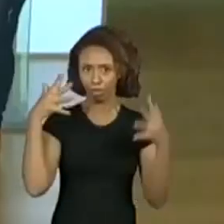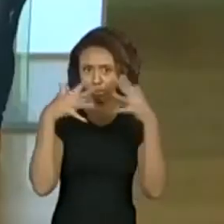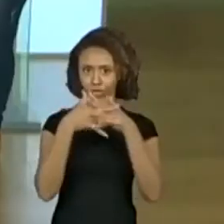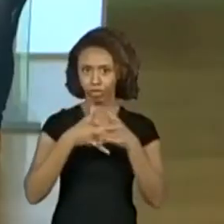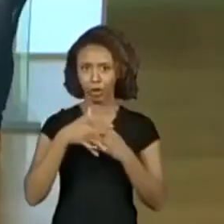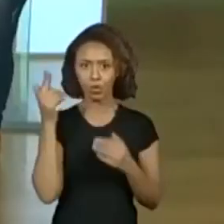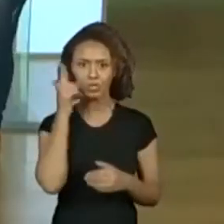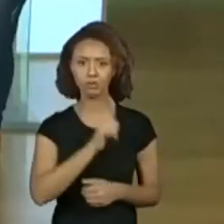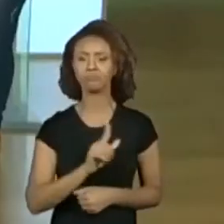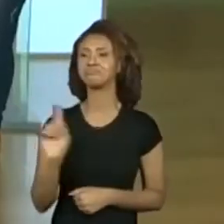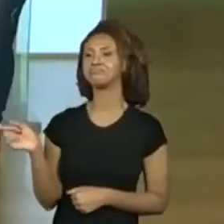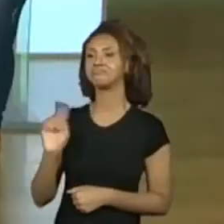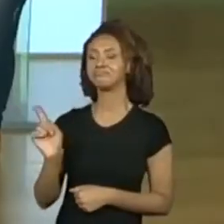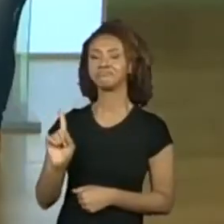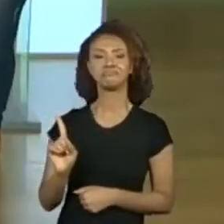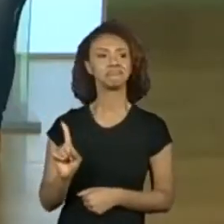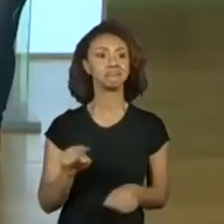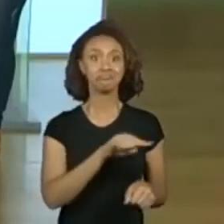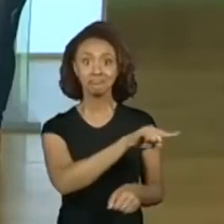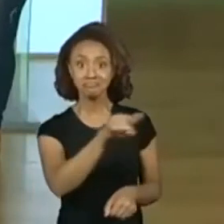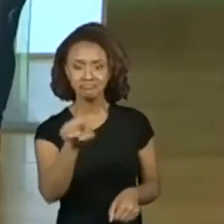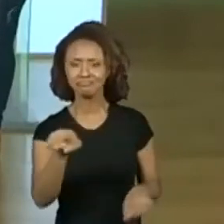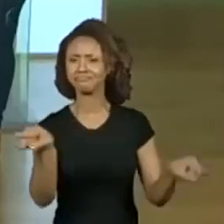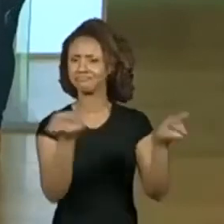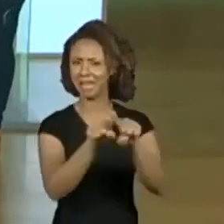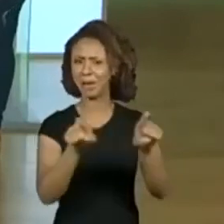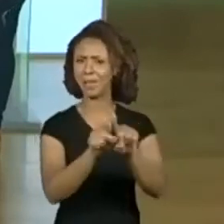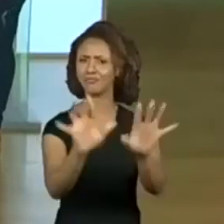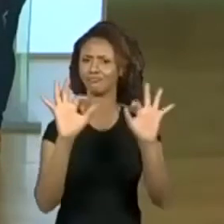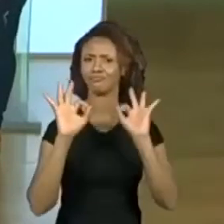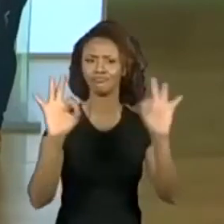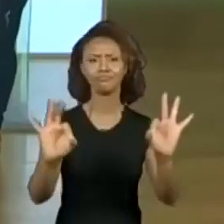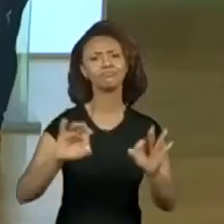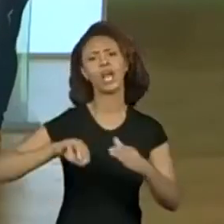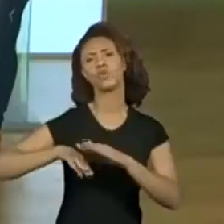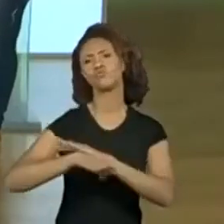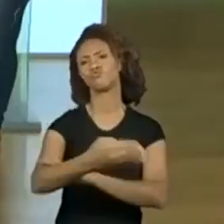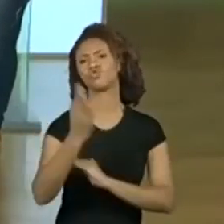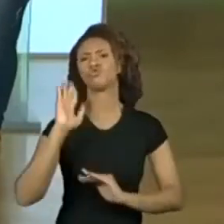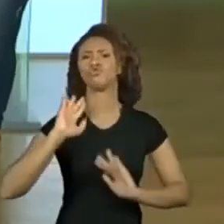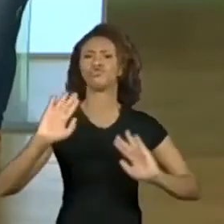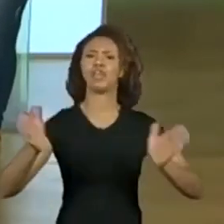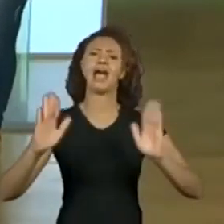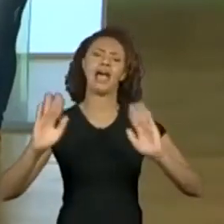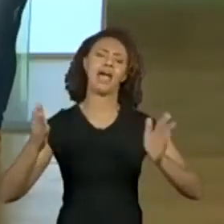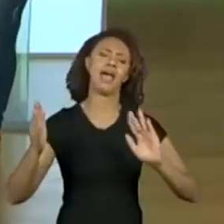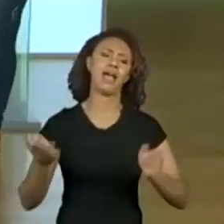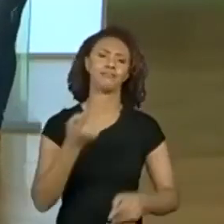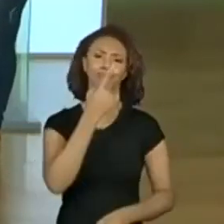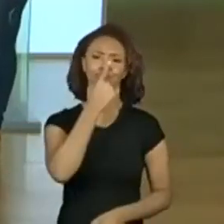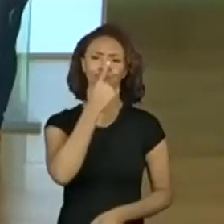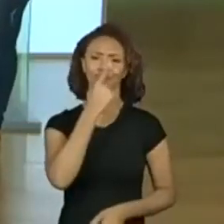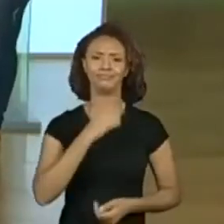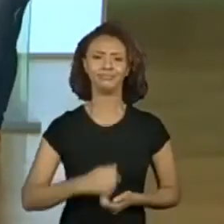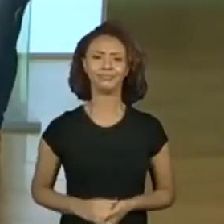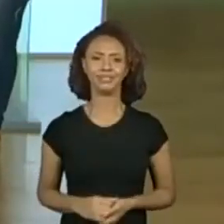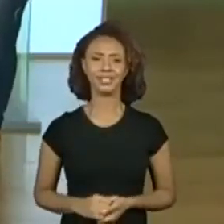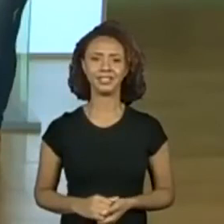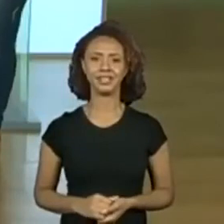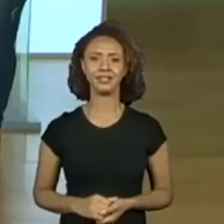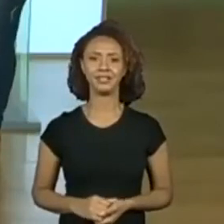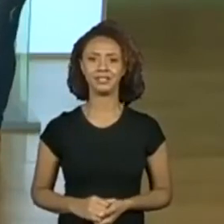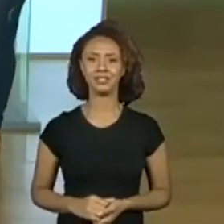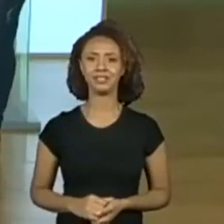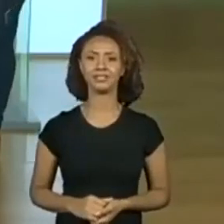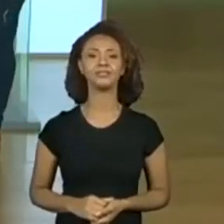letra? Não. E eles? Também não. As professoras falaram que têm o hábito de fazer isso com eles. Então, eles estão acostumados. Ah. Só aproveitando, professora